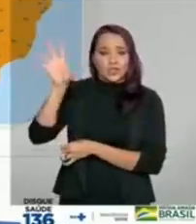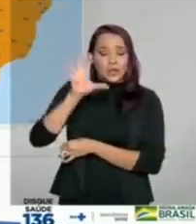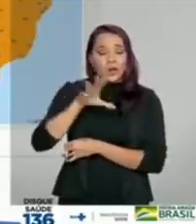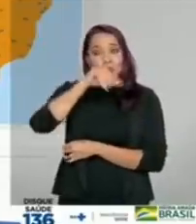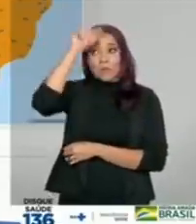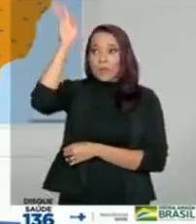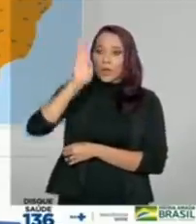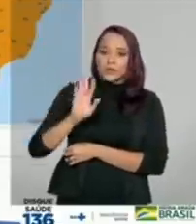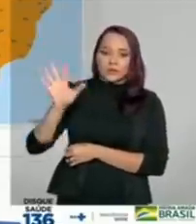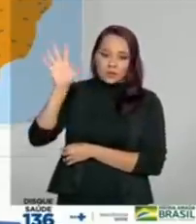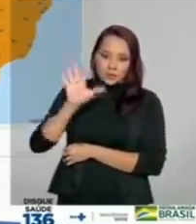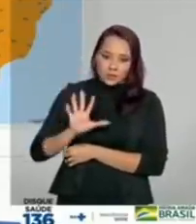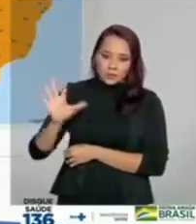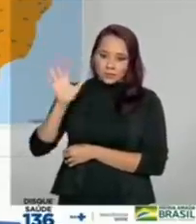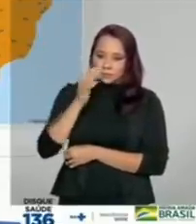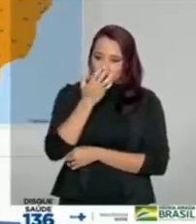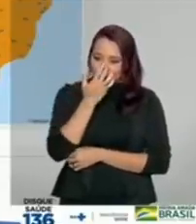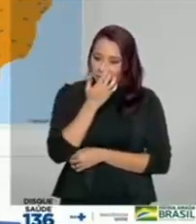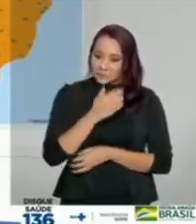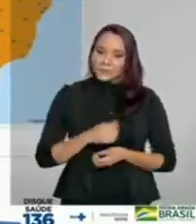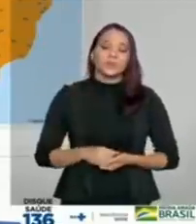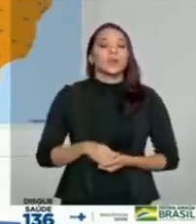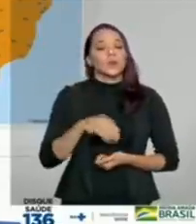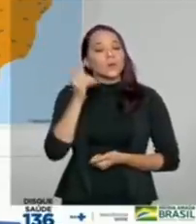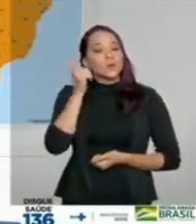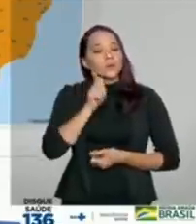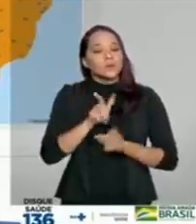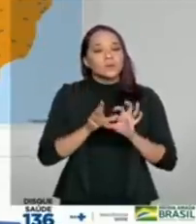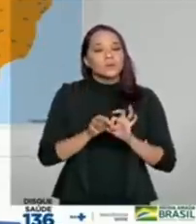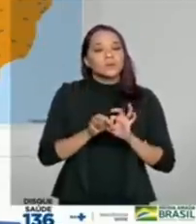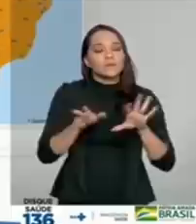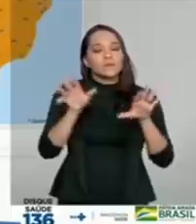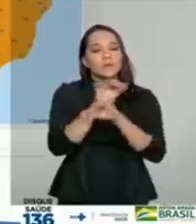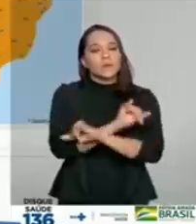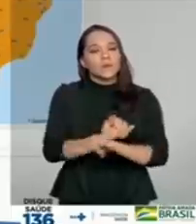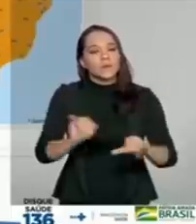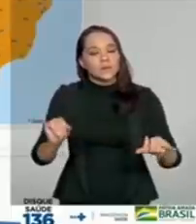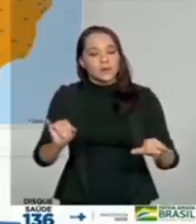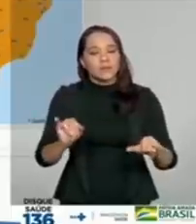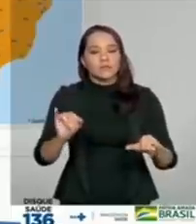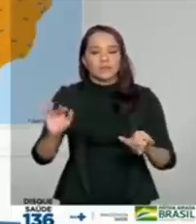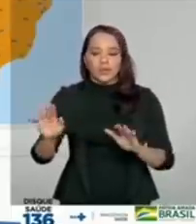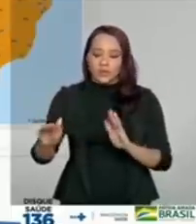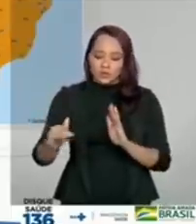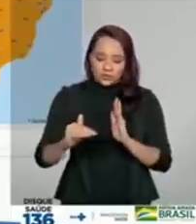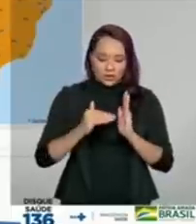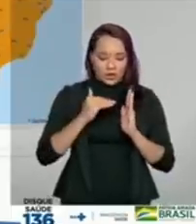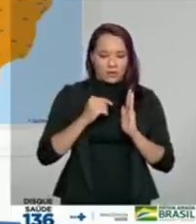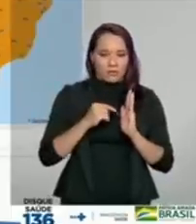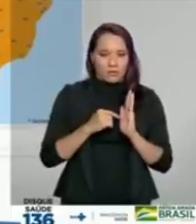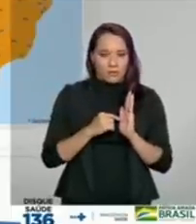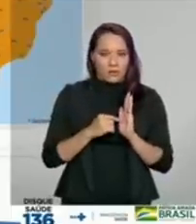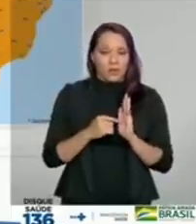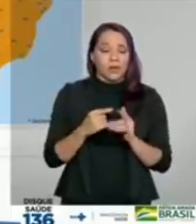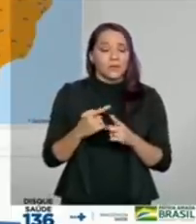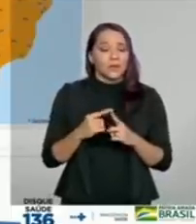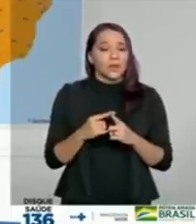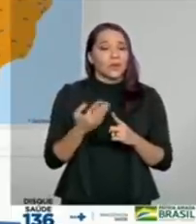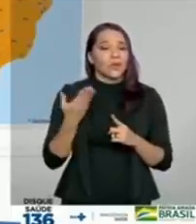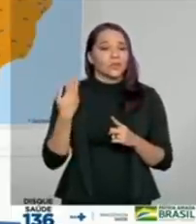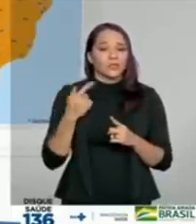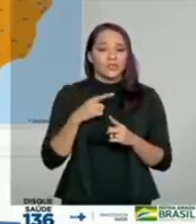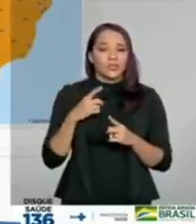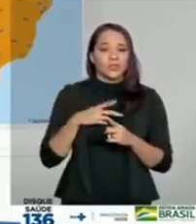Brasil, eu posso disponibilizar o dado que chegue para mim. Quando você tinha o